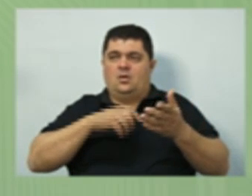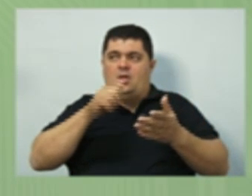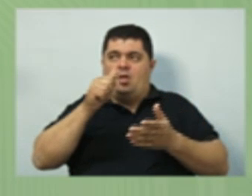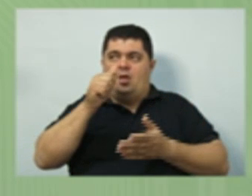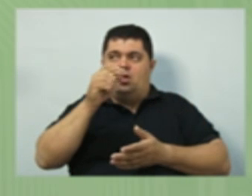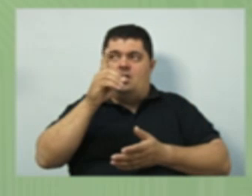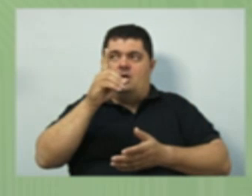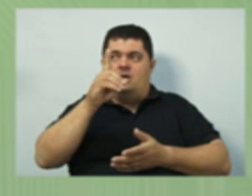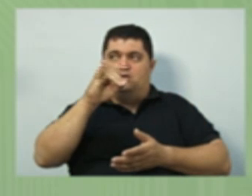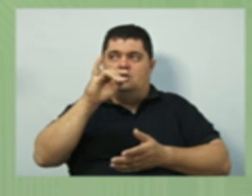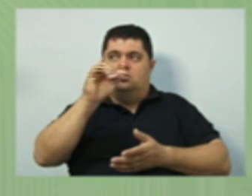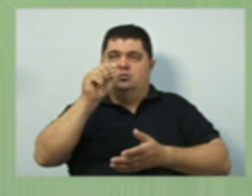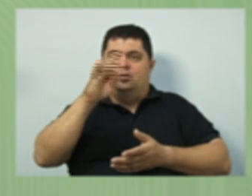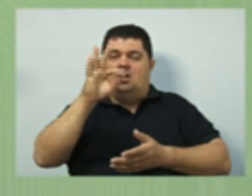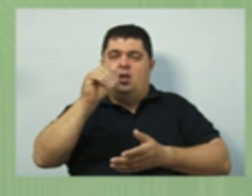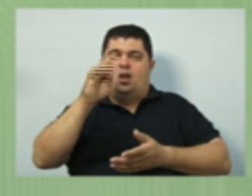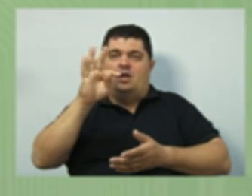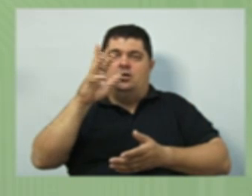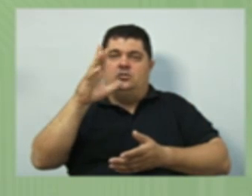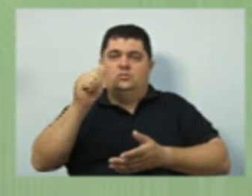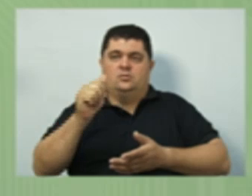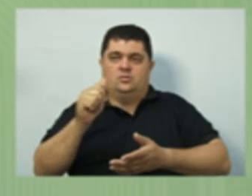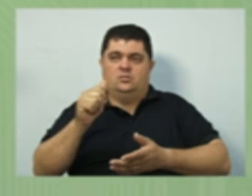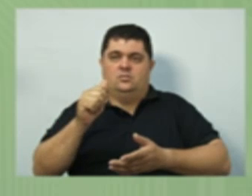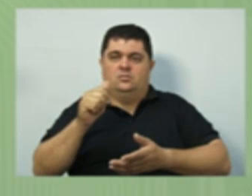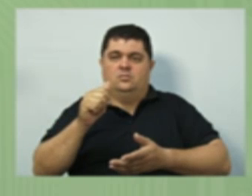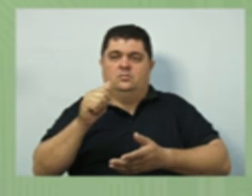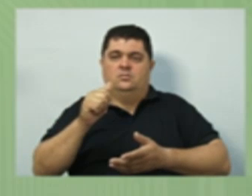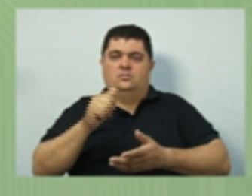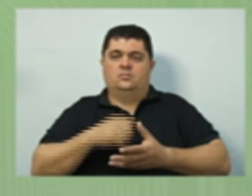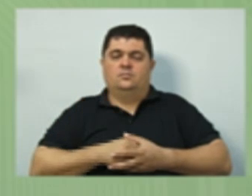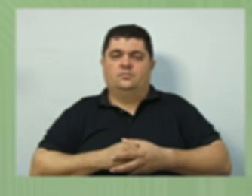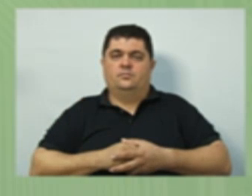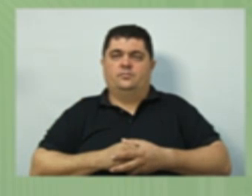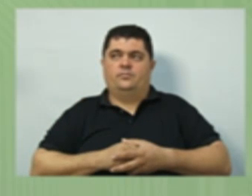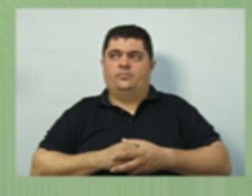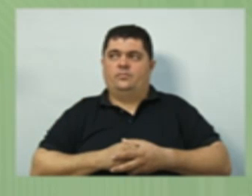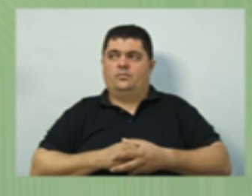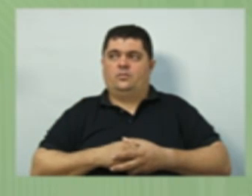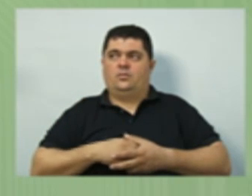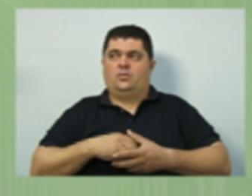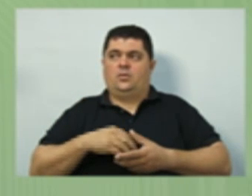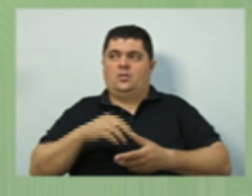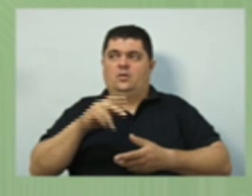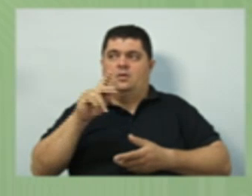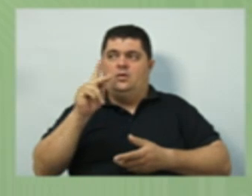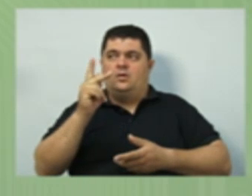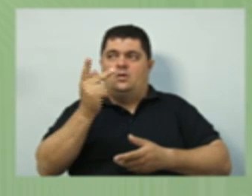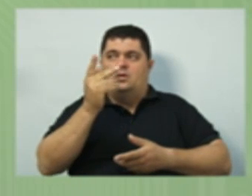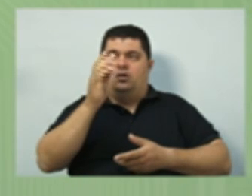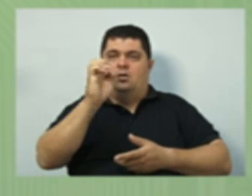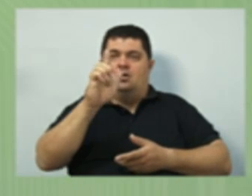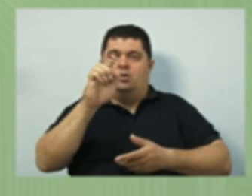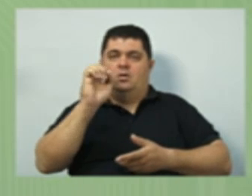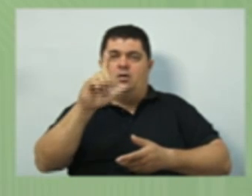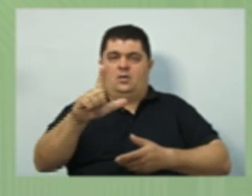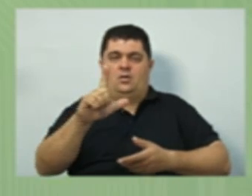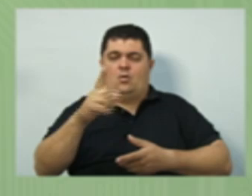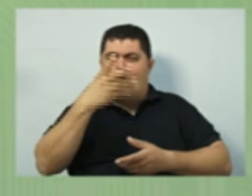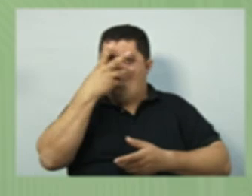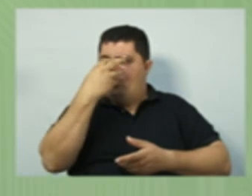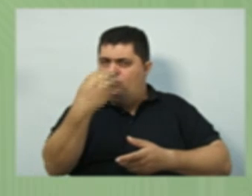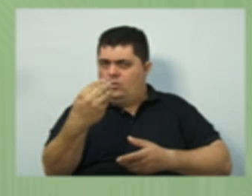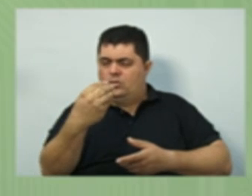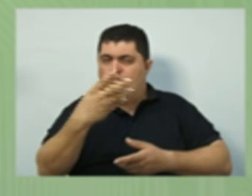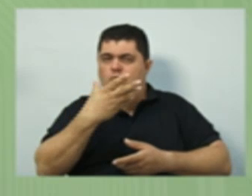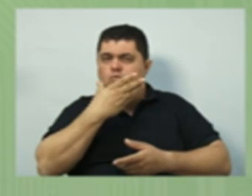Dialética do Senhor e do Escravo. Então aí está o nome dele, Hegel. Olhe bem para essa figura. Você está vendo um